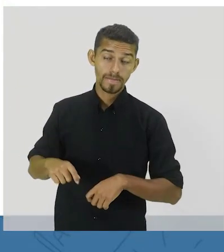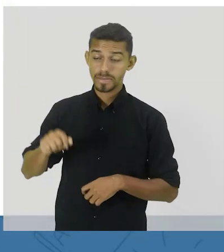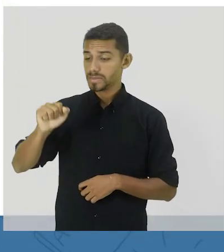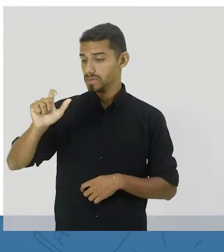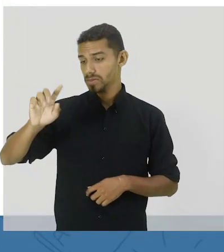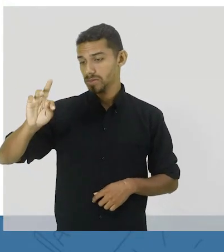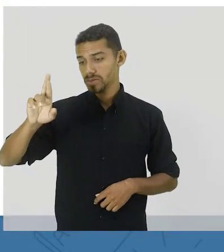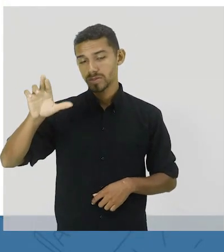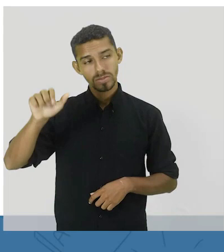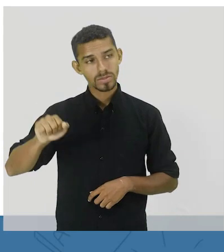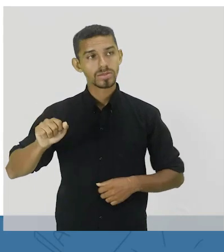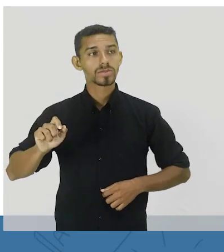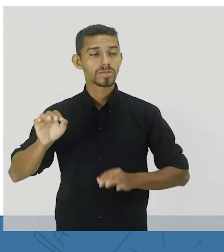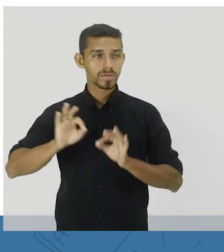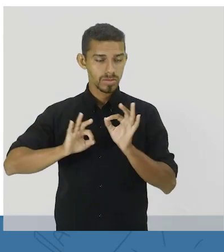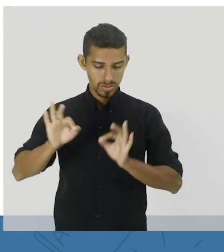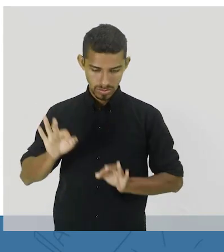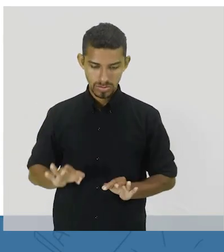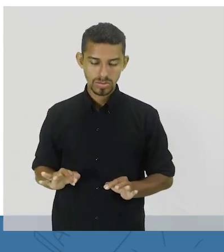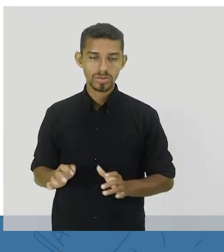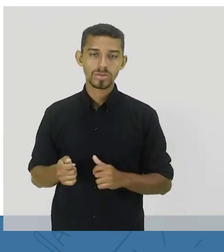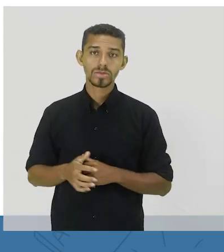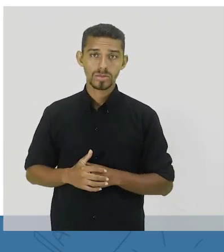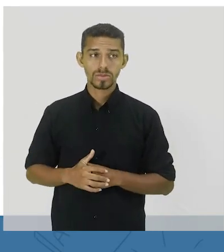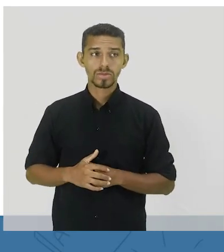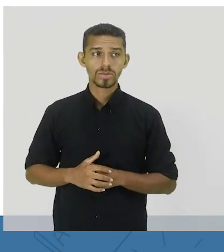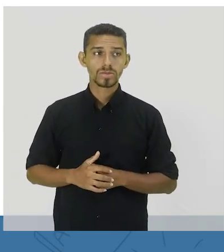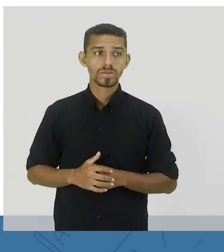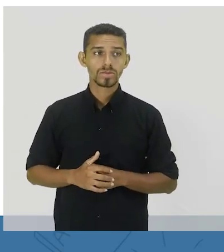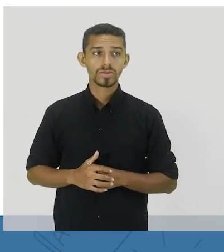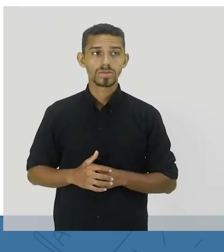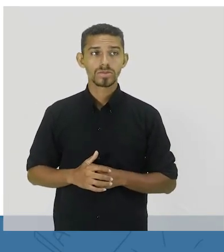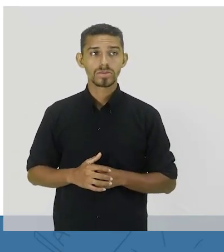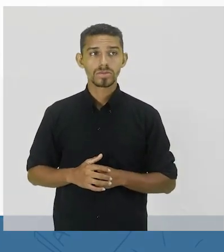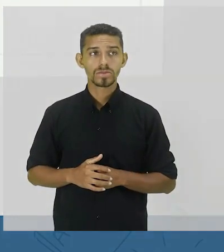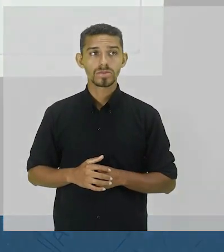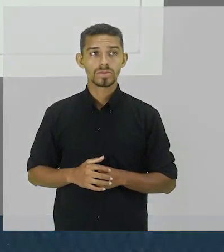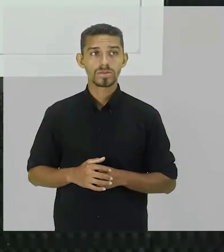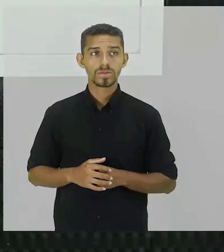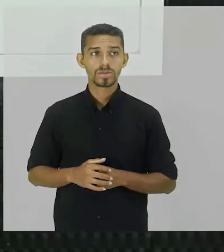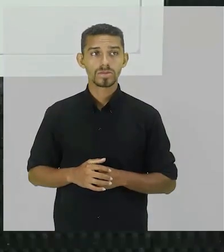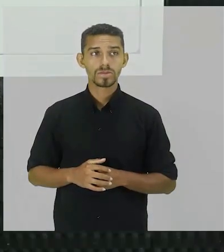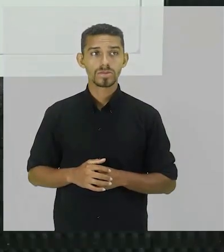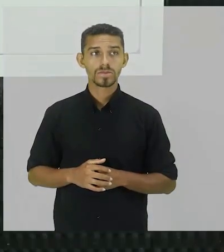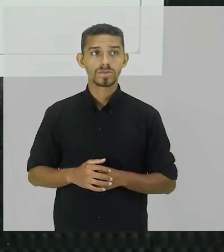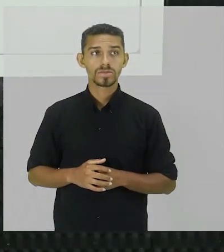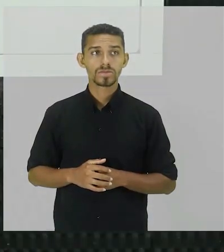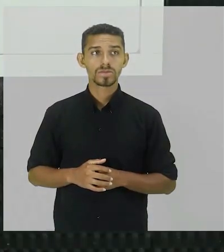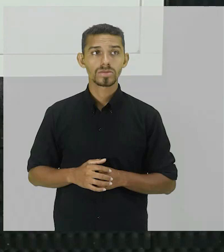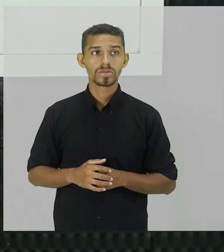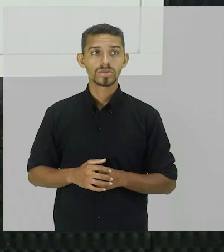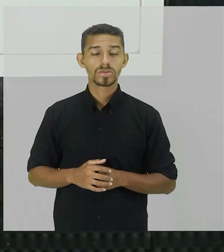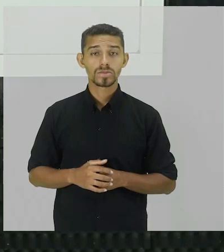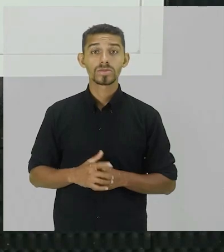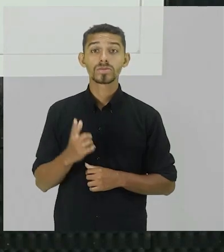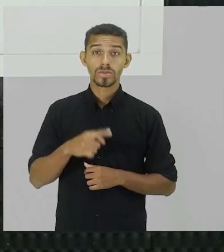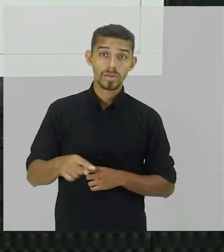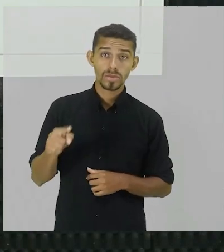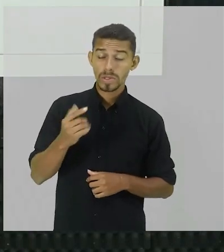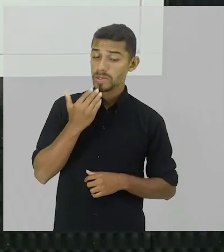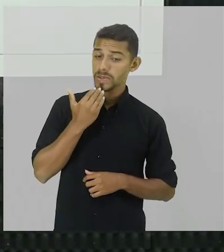ele deve construir esse reservatório para atender uma demanda,